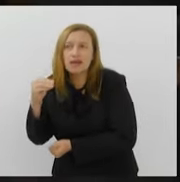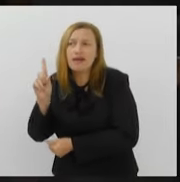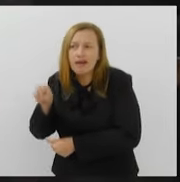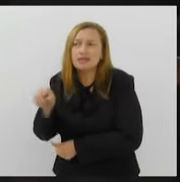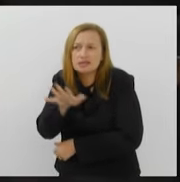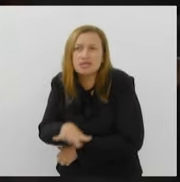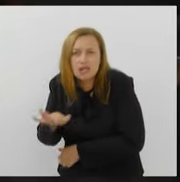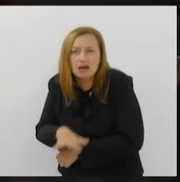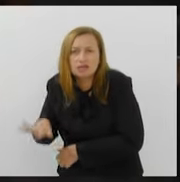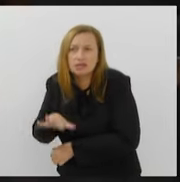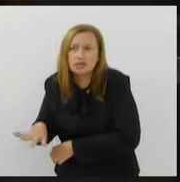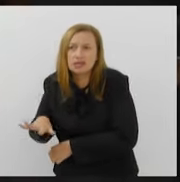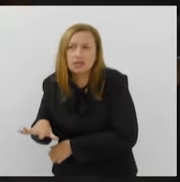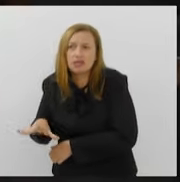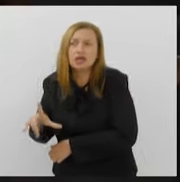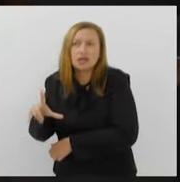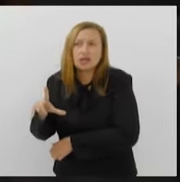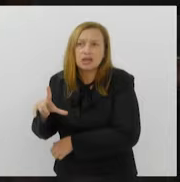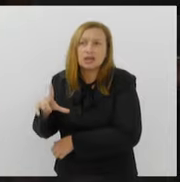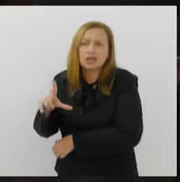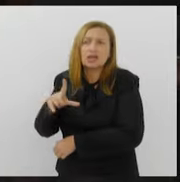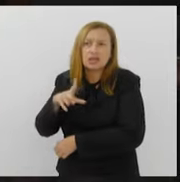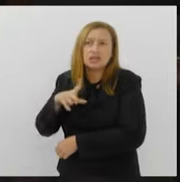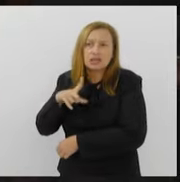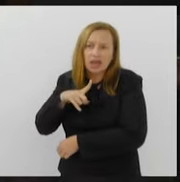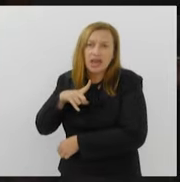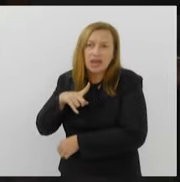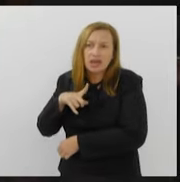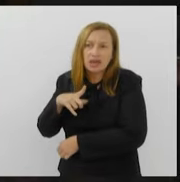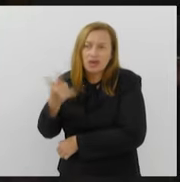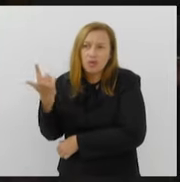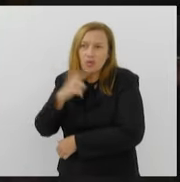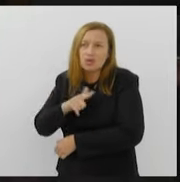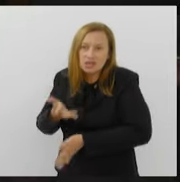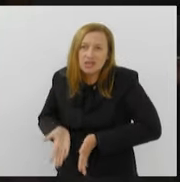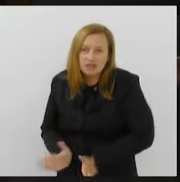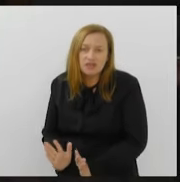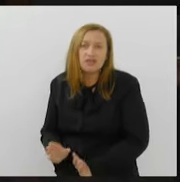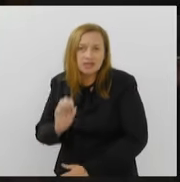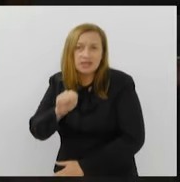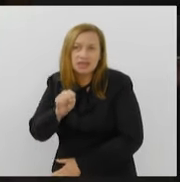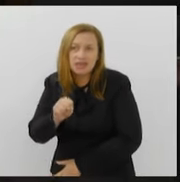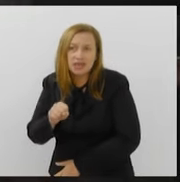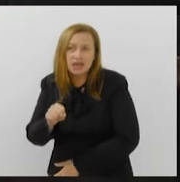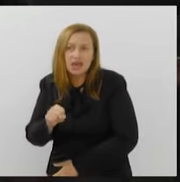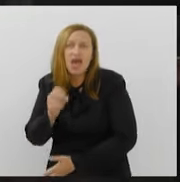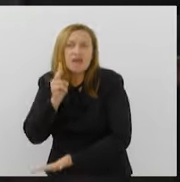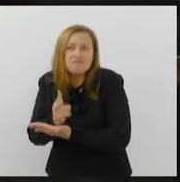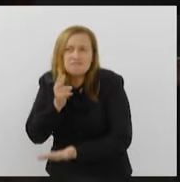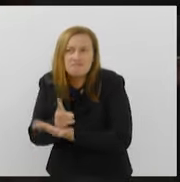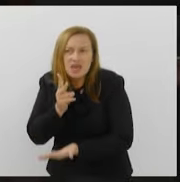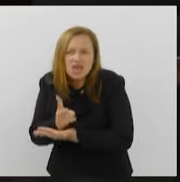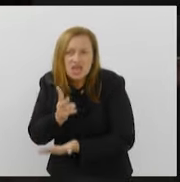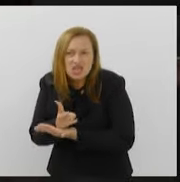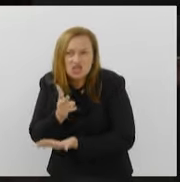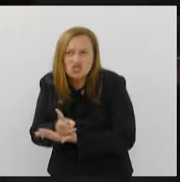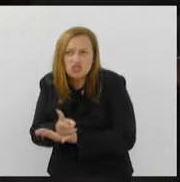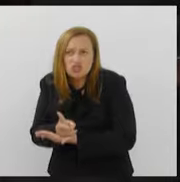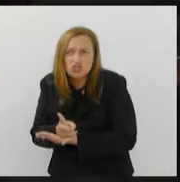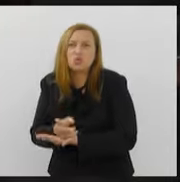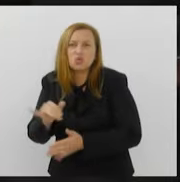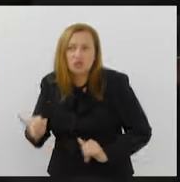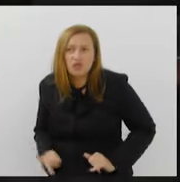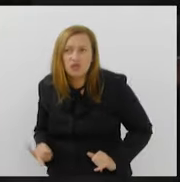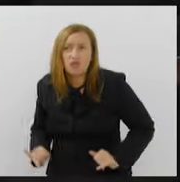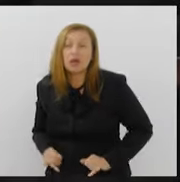criança, que tem condições de ter filho, porque senão ela não teria, mesmo nas condições desumanas que passou,